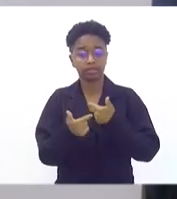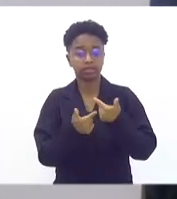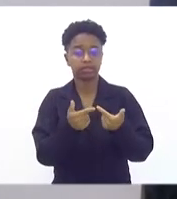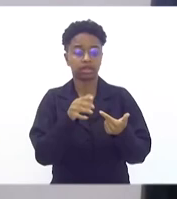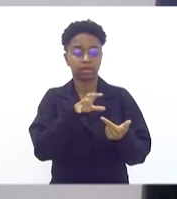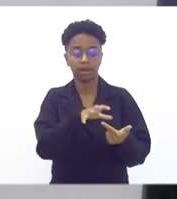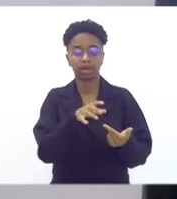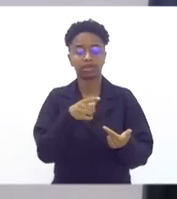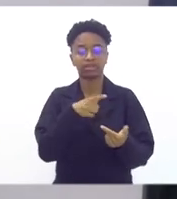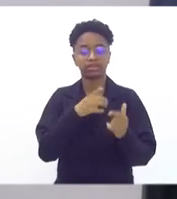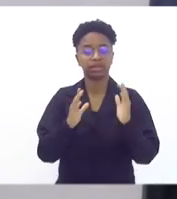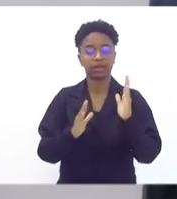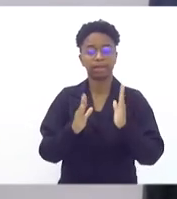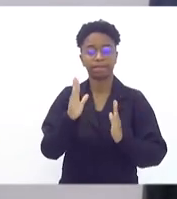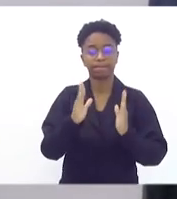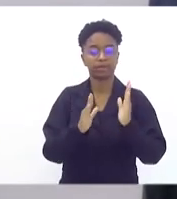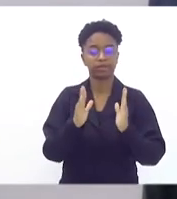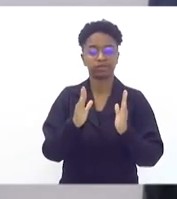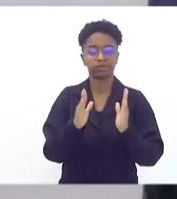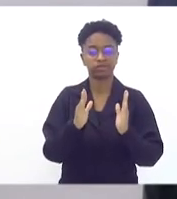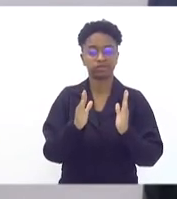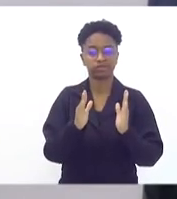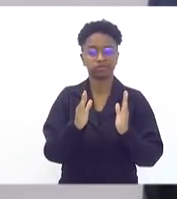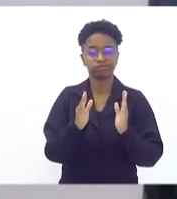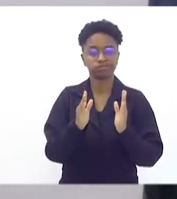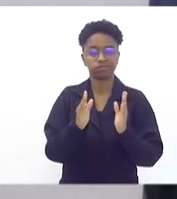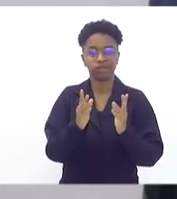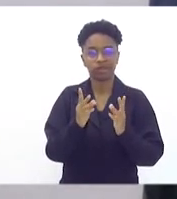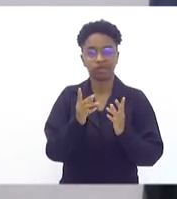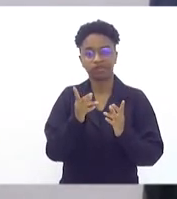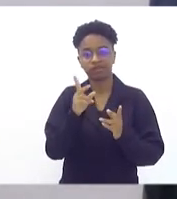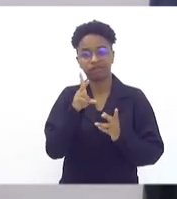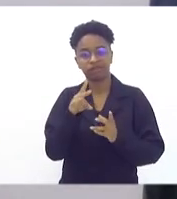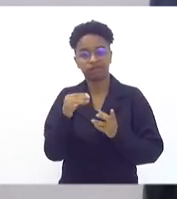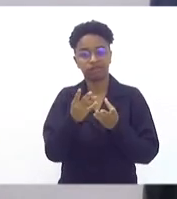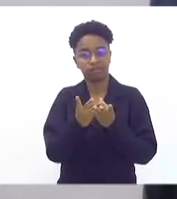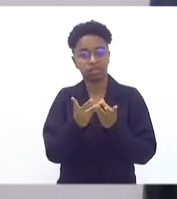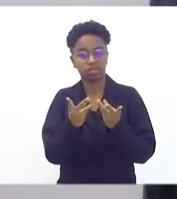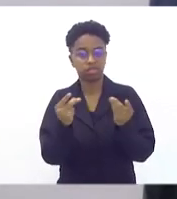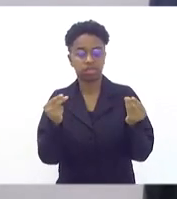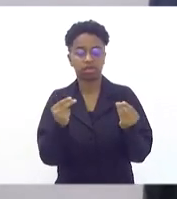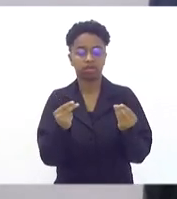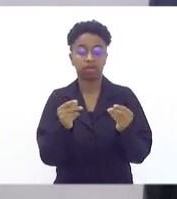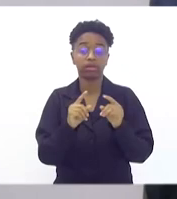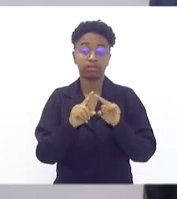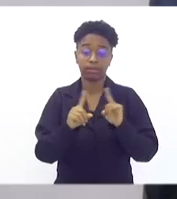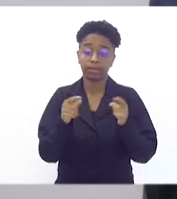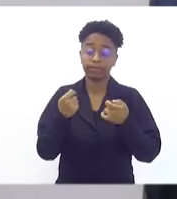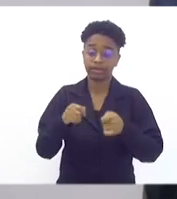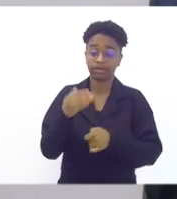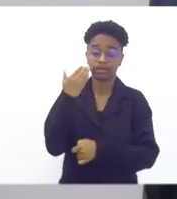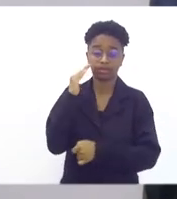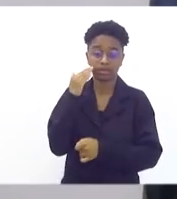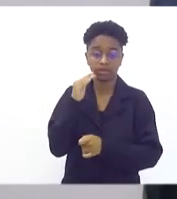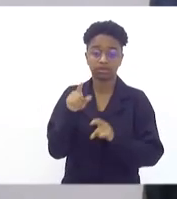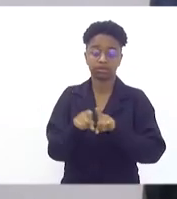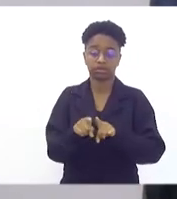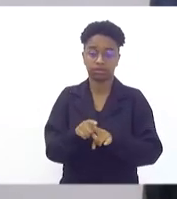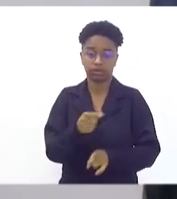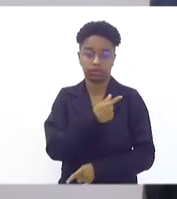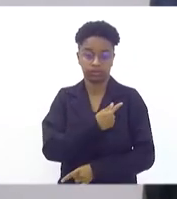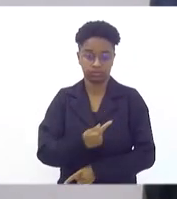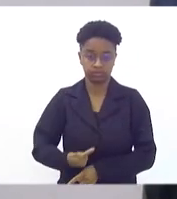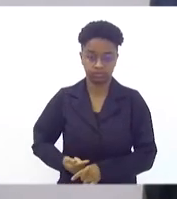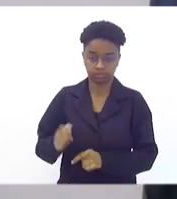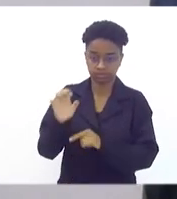com prazo muito exigo de findar-se então é necessário também compreender por parte do governo do estado qual